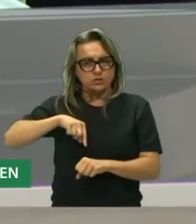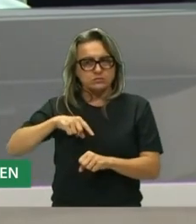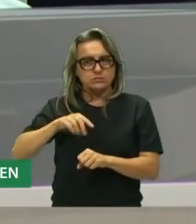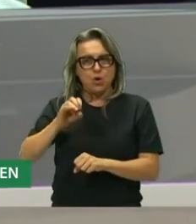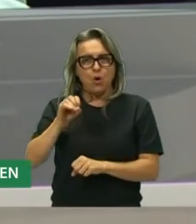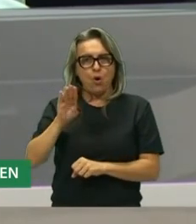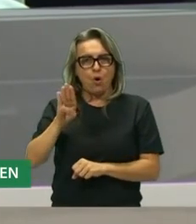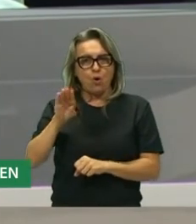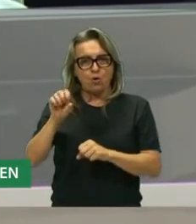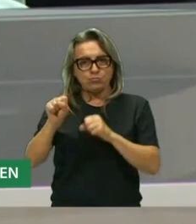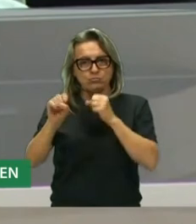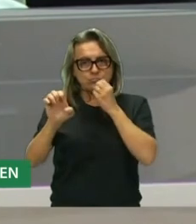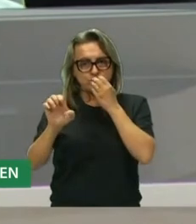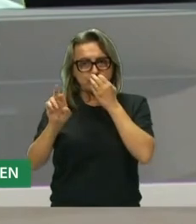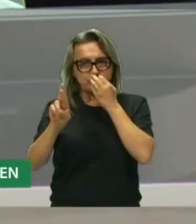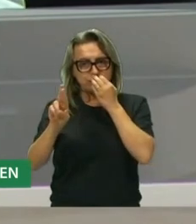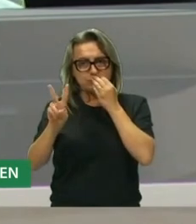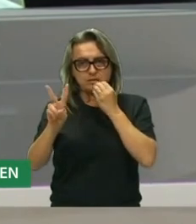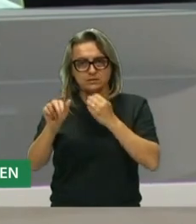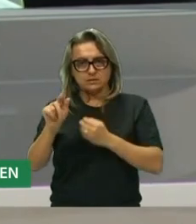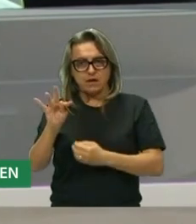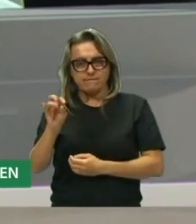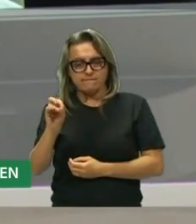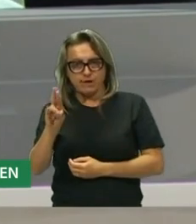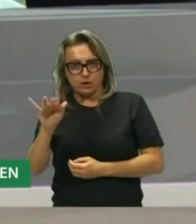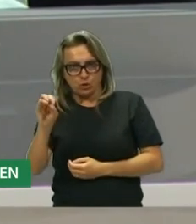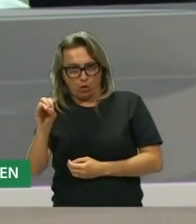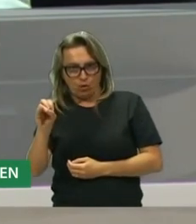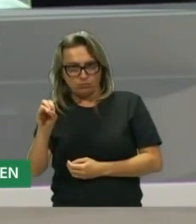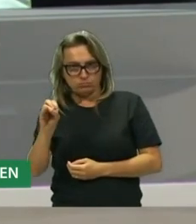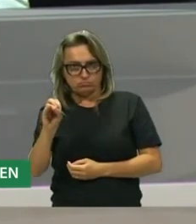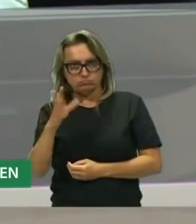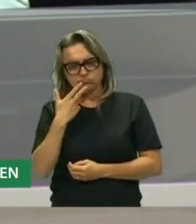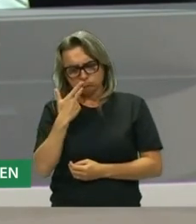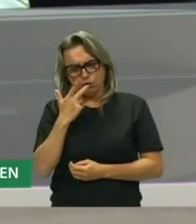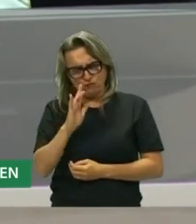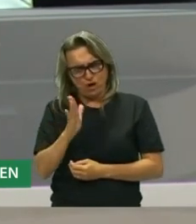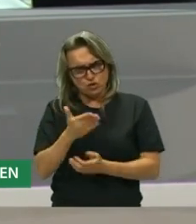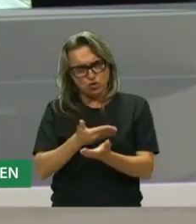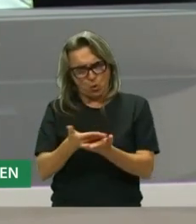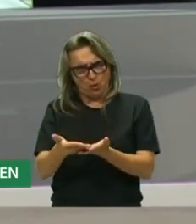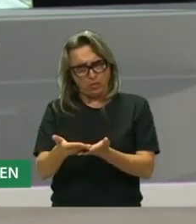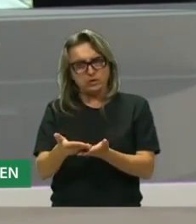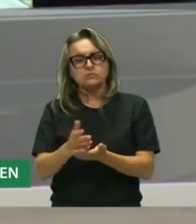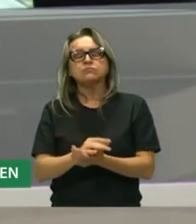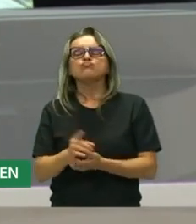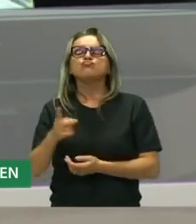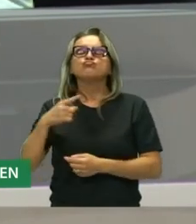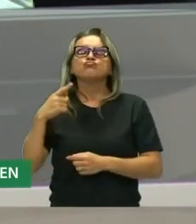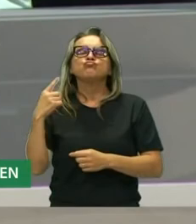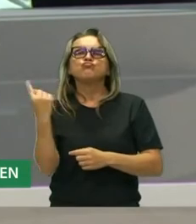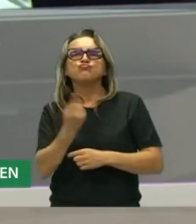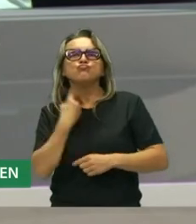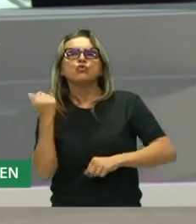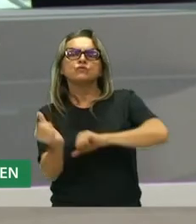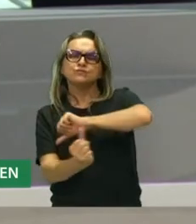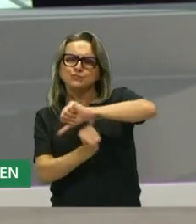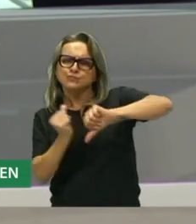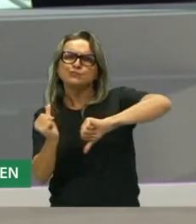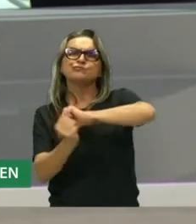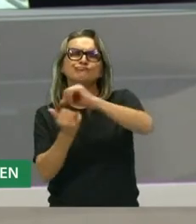né, como já no início falei, fizemos uma troca de informações com o Hospital Marieta.